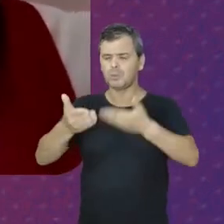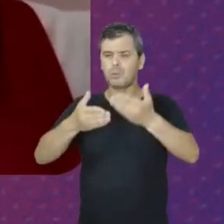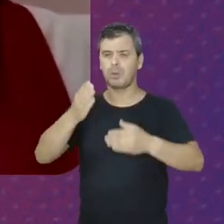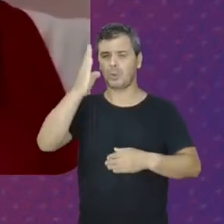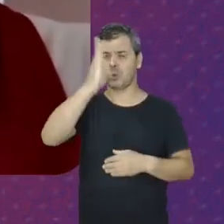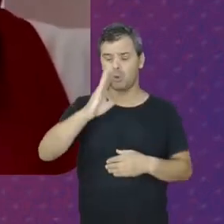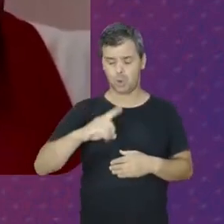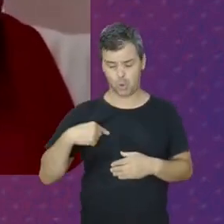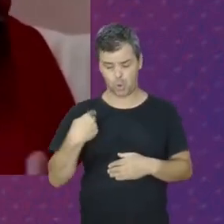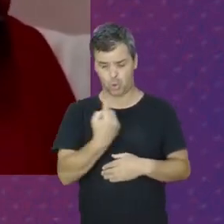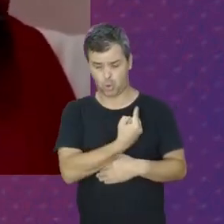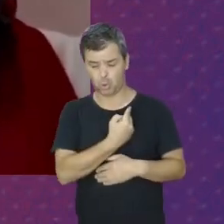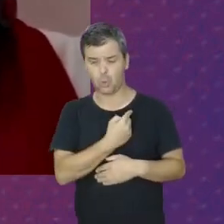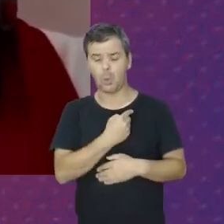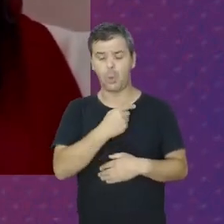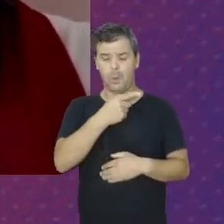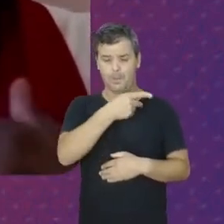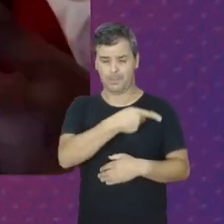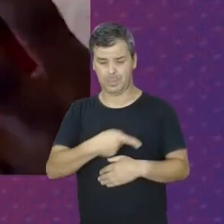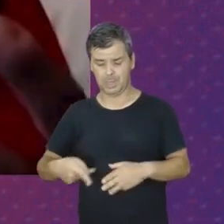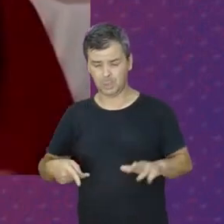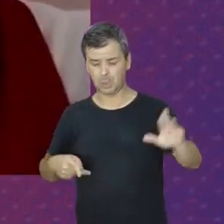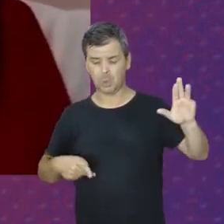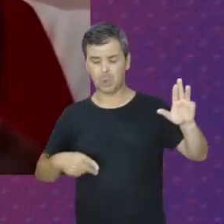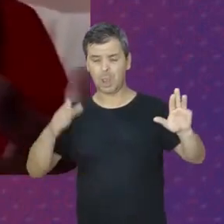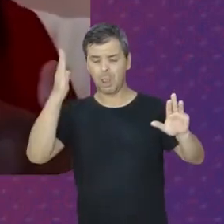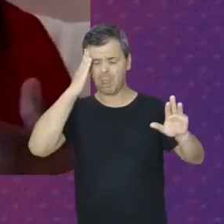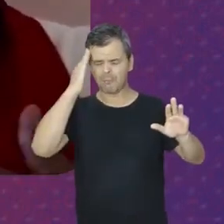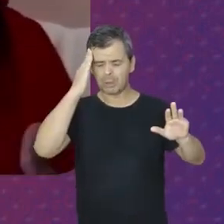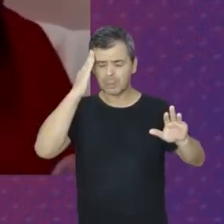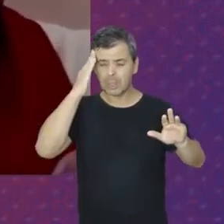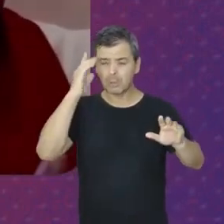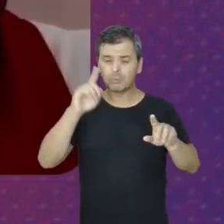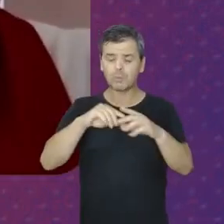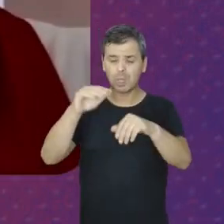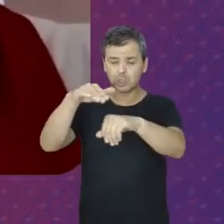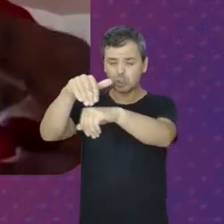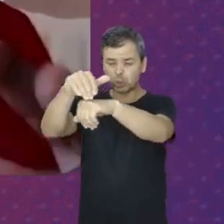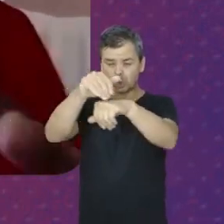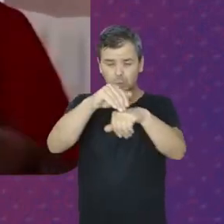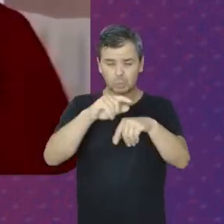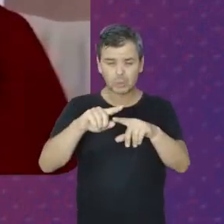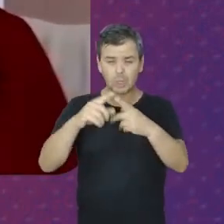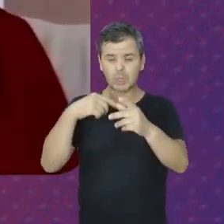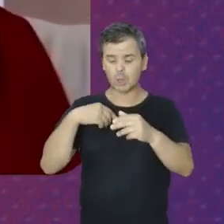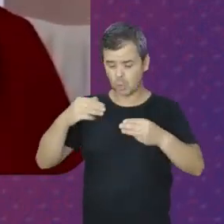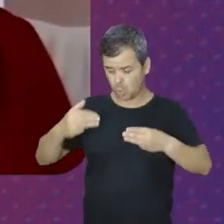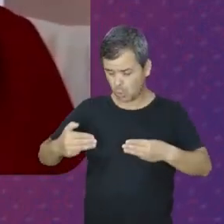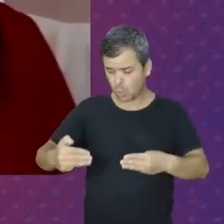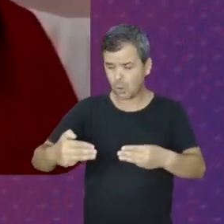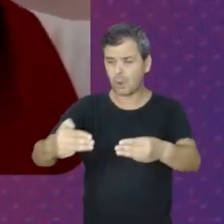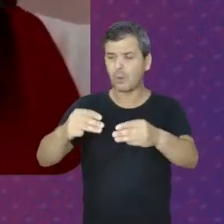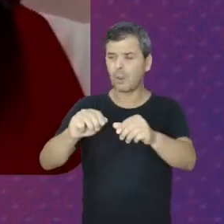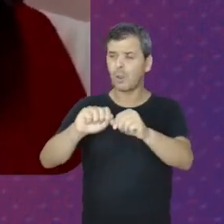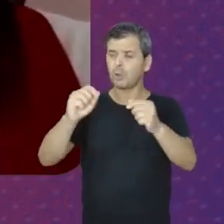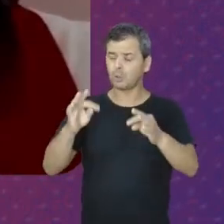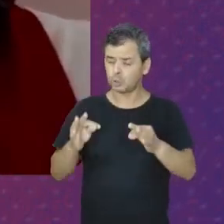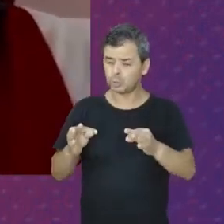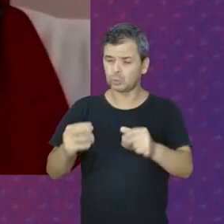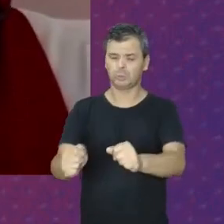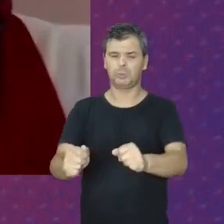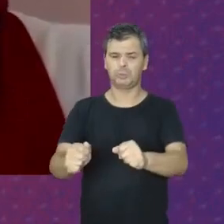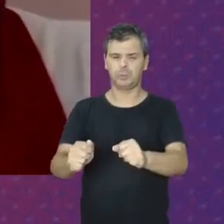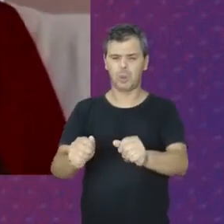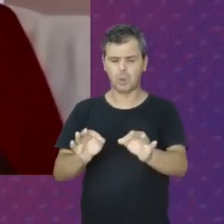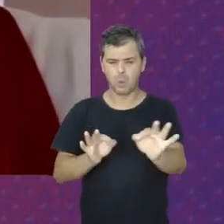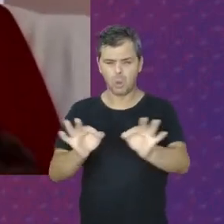nosso presidente entendeu isso. Fez um chamado para a organização dos ministérios para que pudessem todos